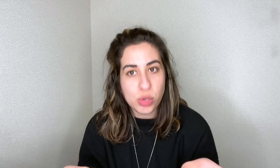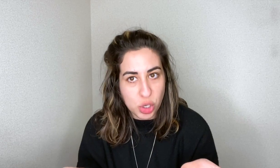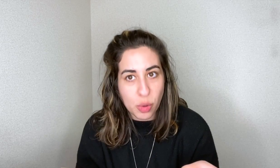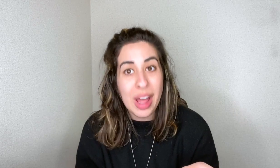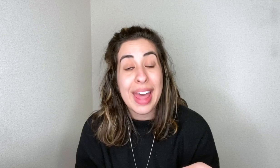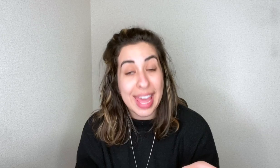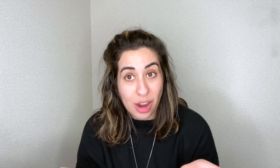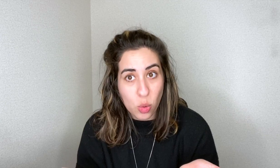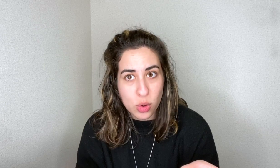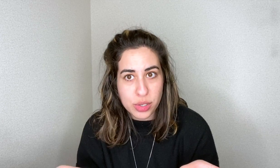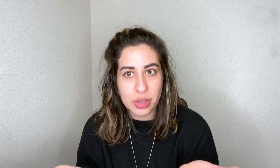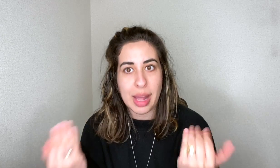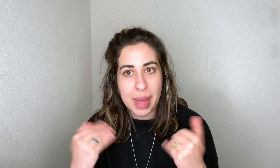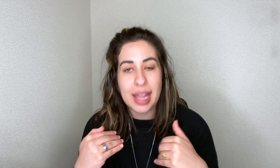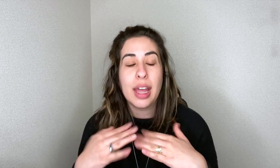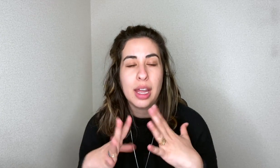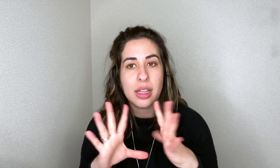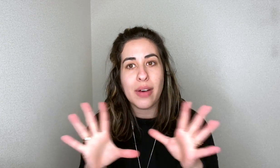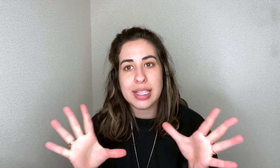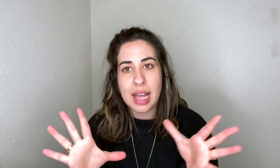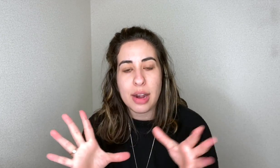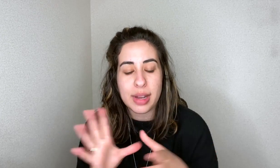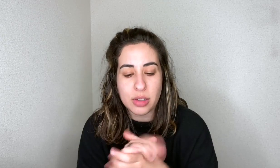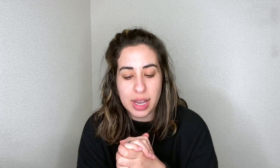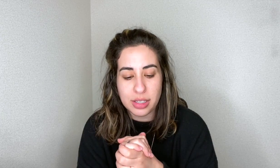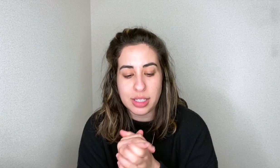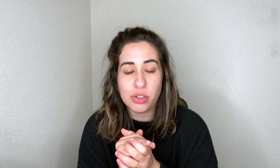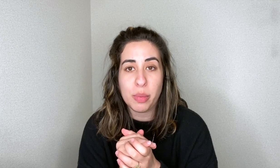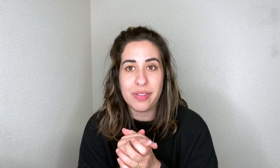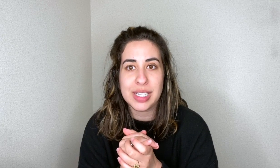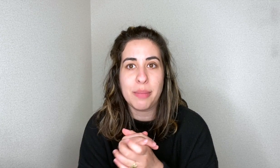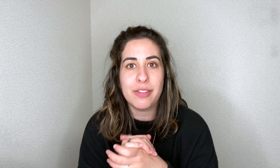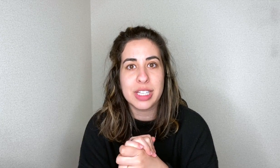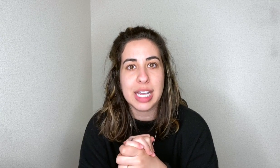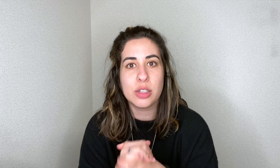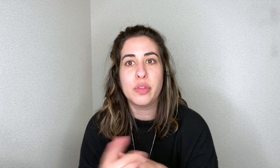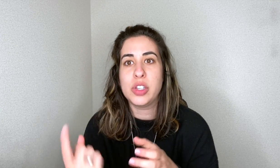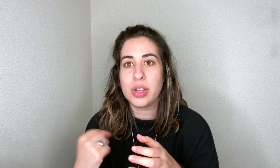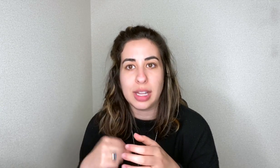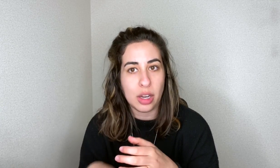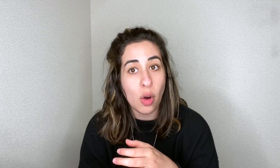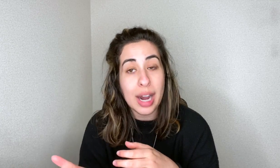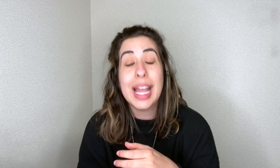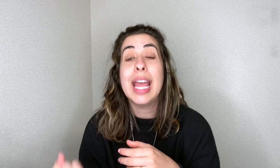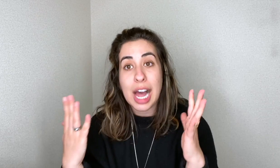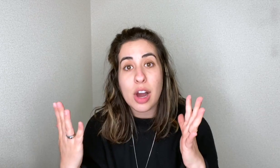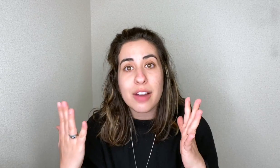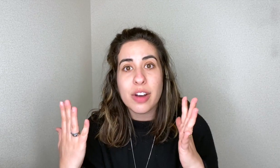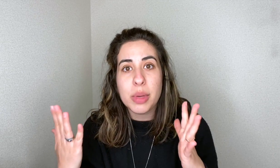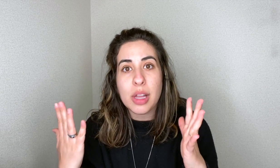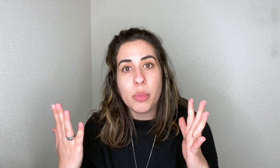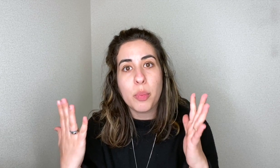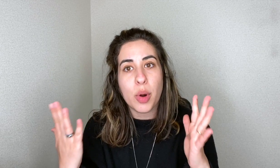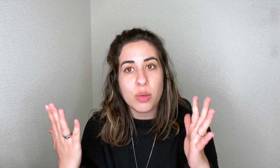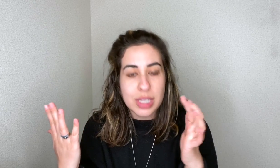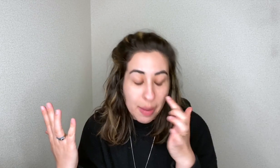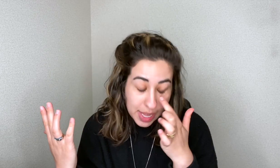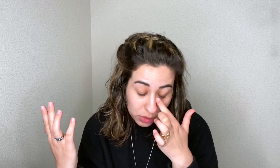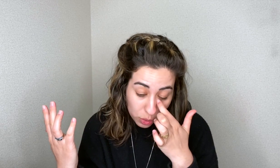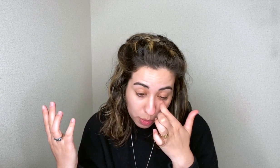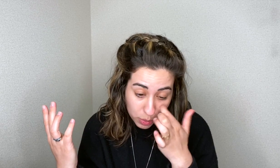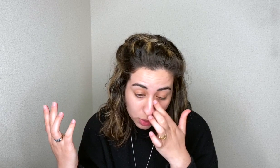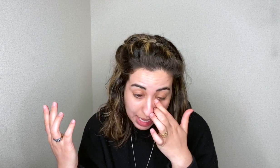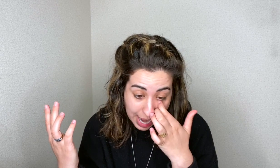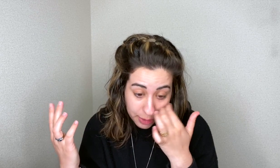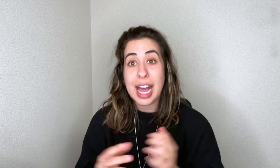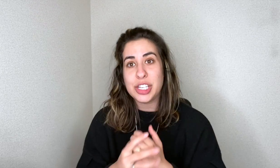como último recurso, tá bem? Então essas eram as correções que eu tinha para fazer para vocês do vídeo anterior. Agora vamos então pro